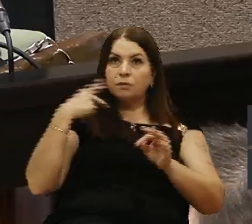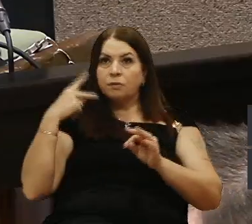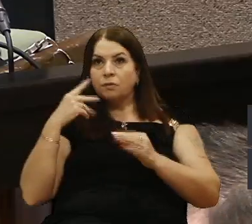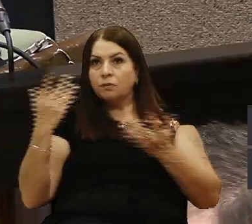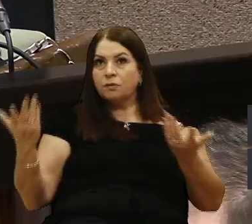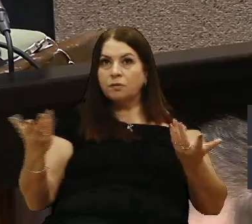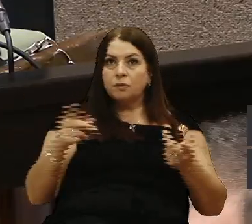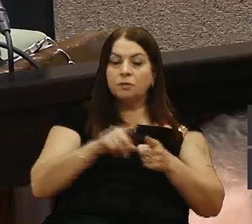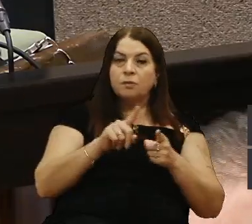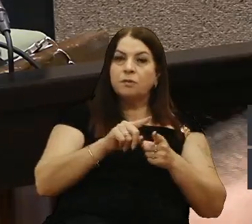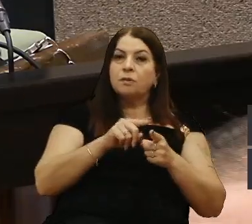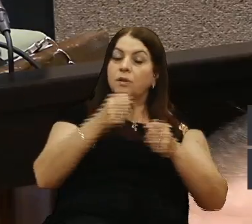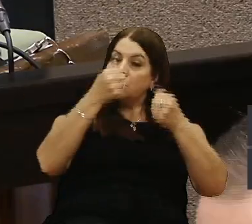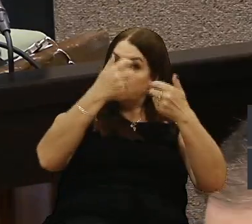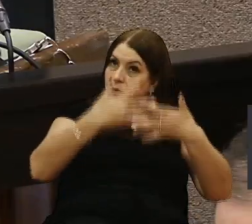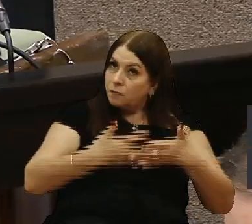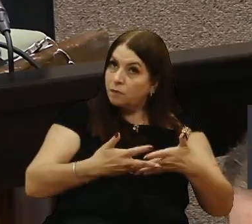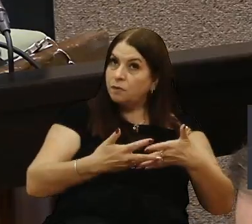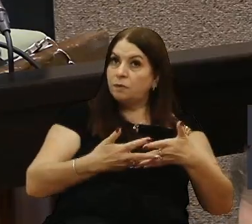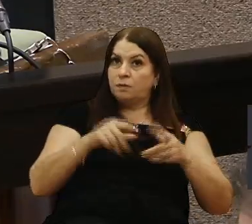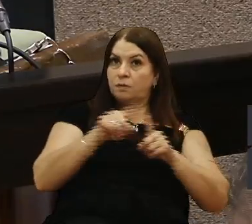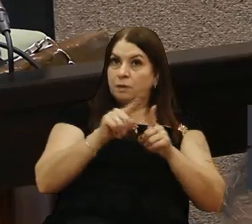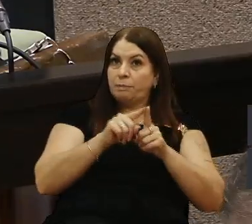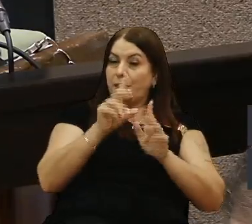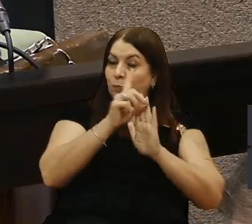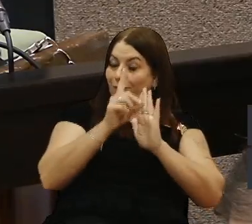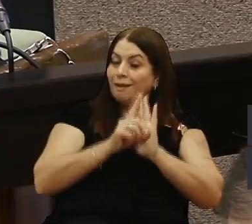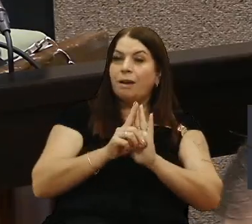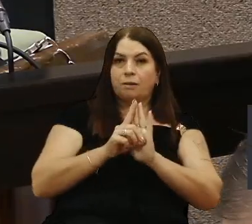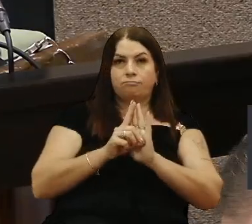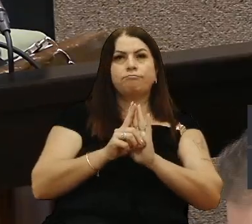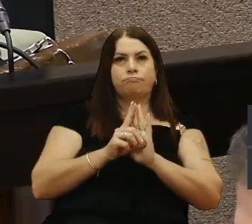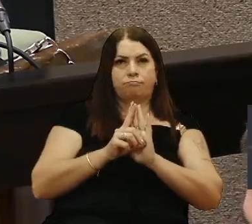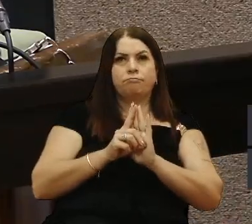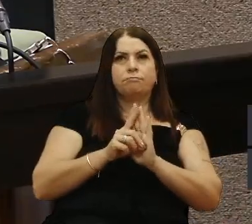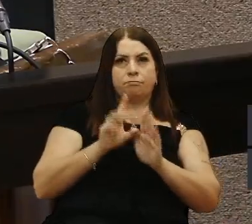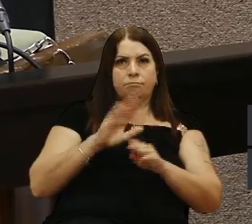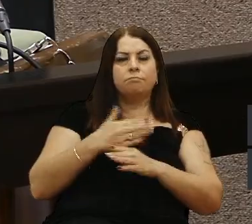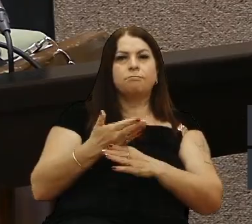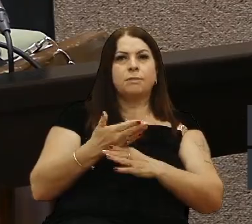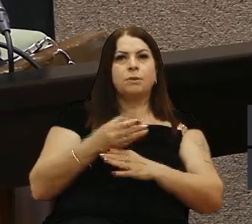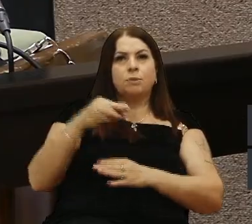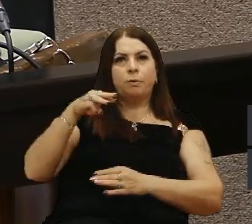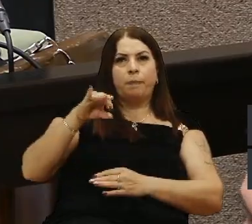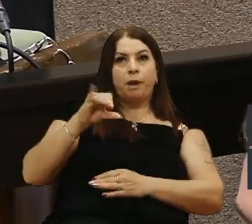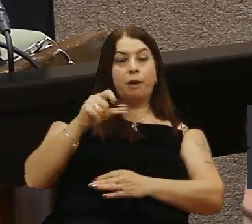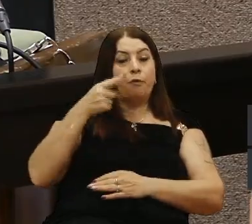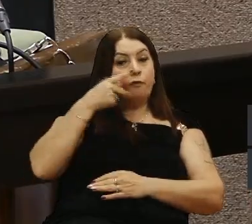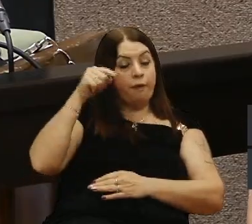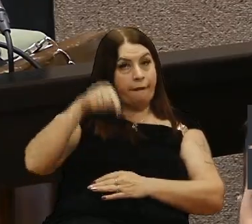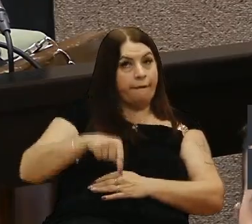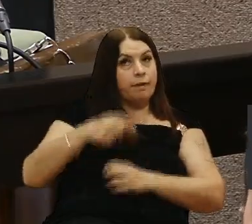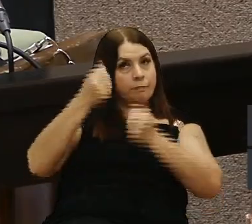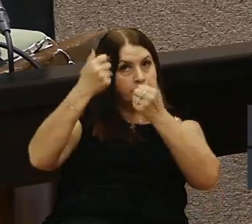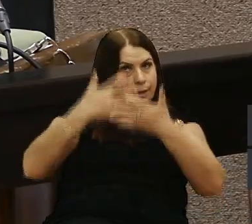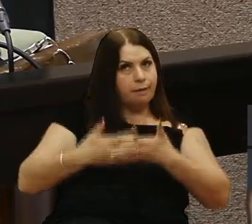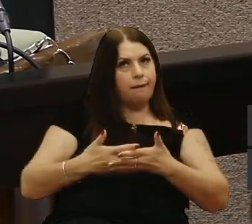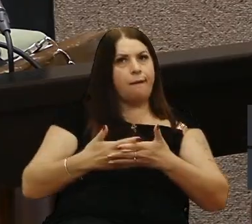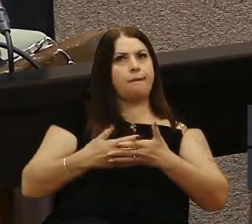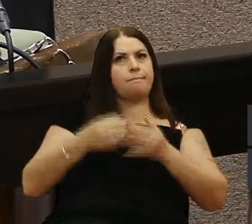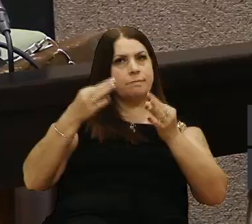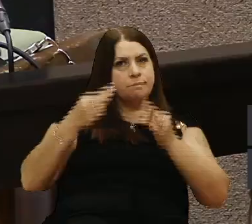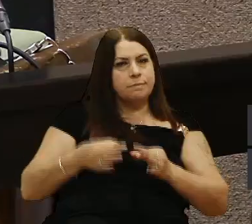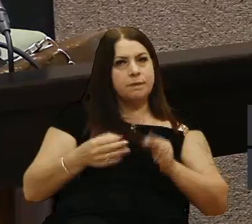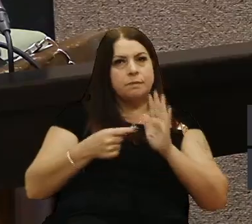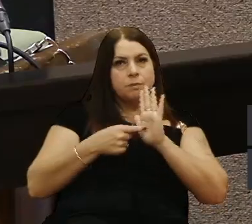tal. Então, nessas explicações da questão do decreto, muito mais que o Micael vir aqui, que vai nos explicar e com toda certeza